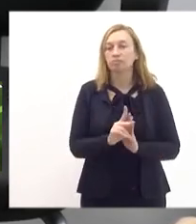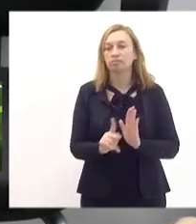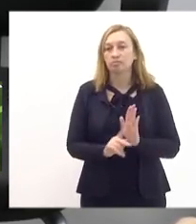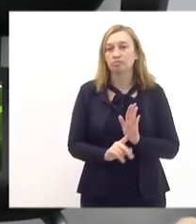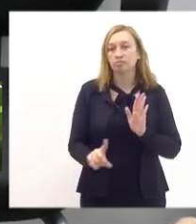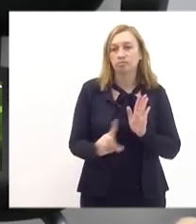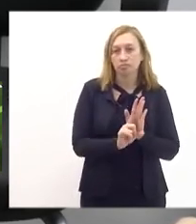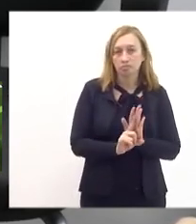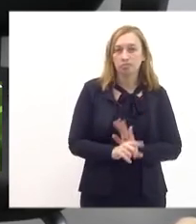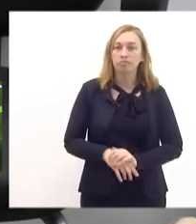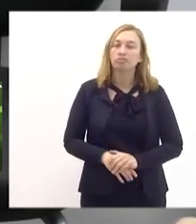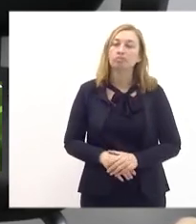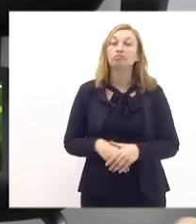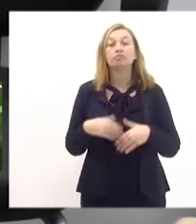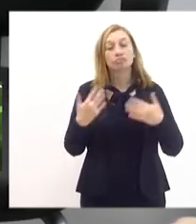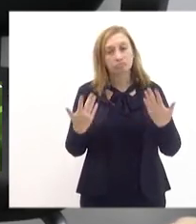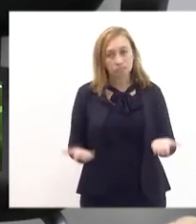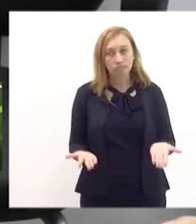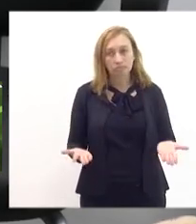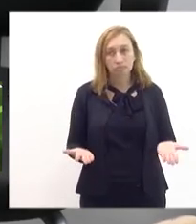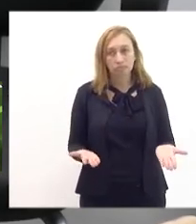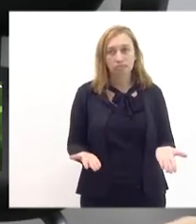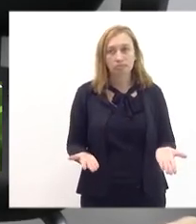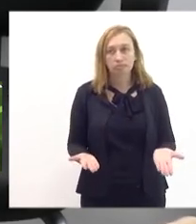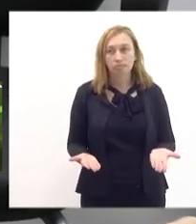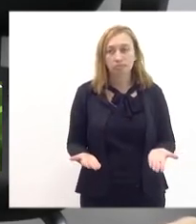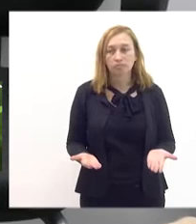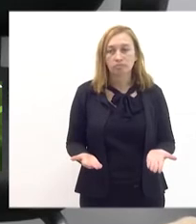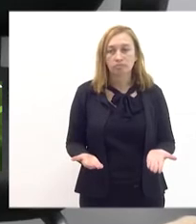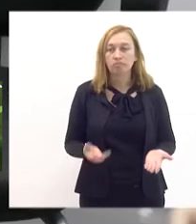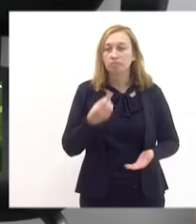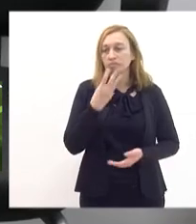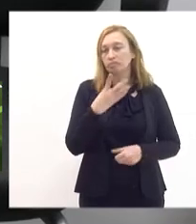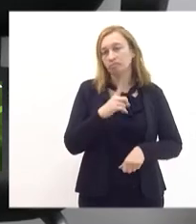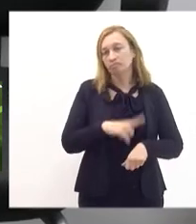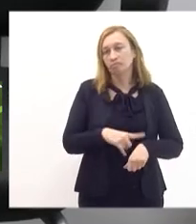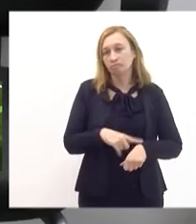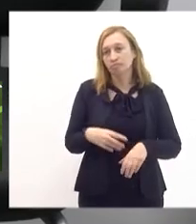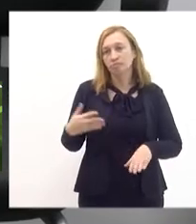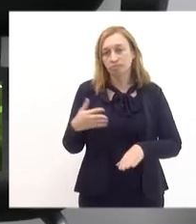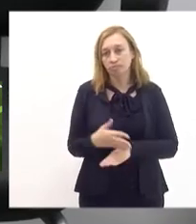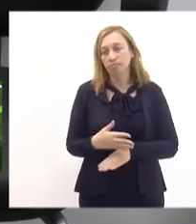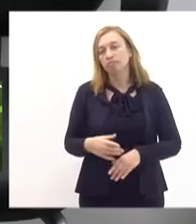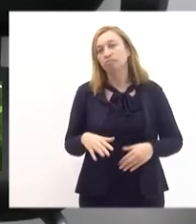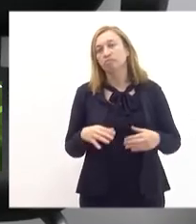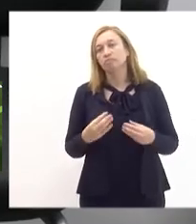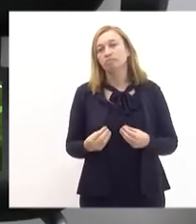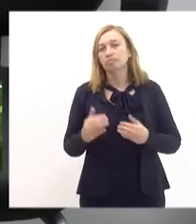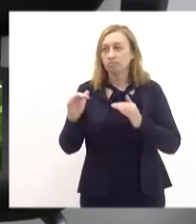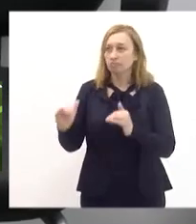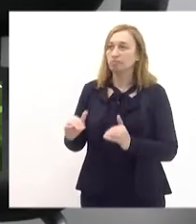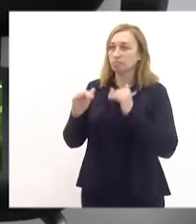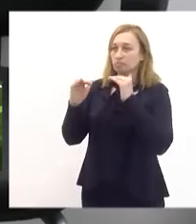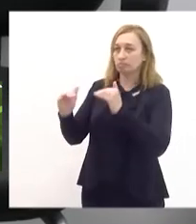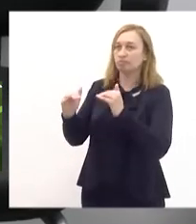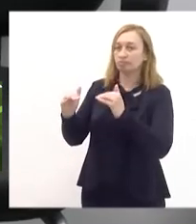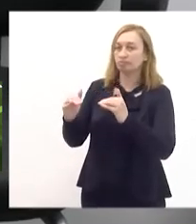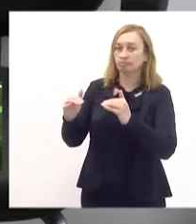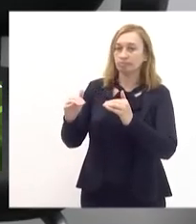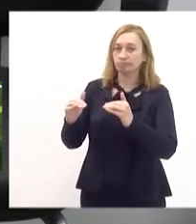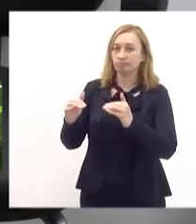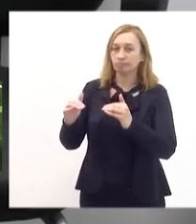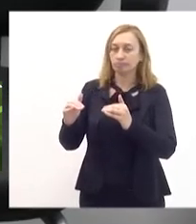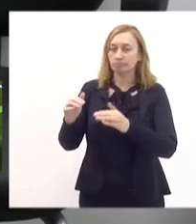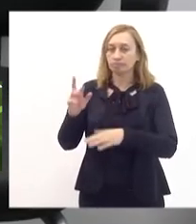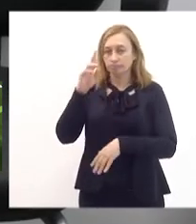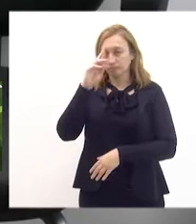lei. Então, acho que veio em boa hora, porque, como Vossa Excelência falou, temos